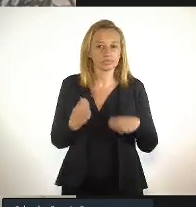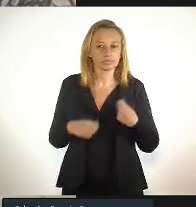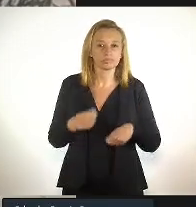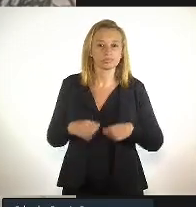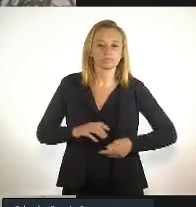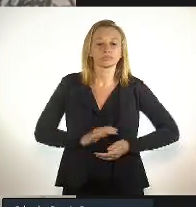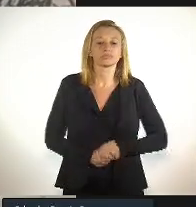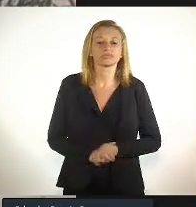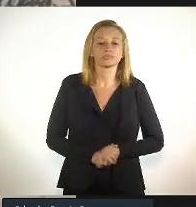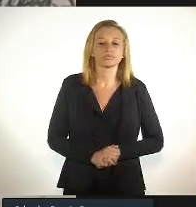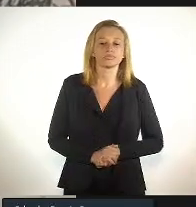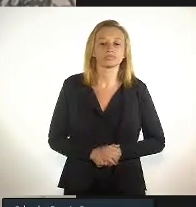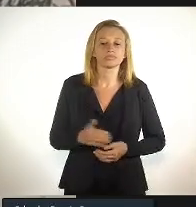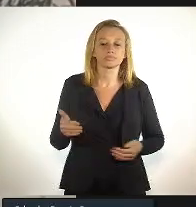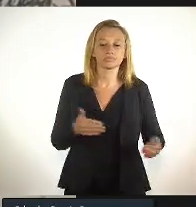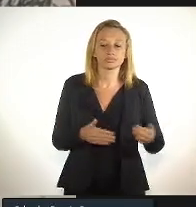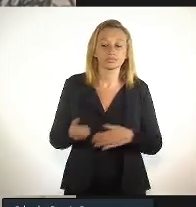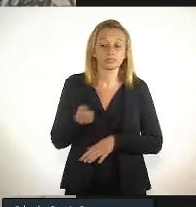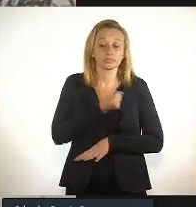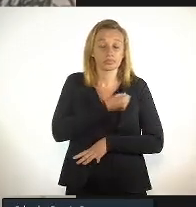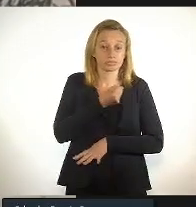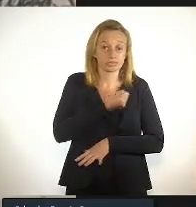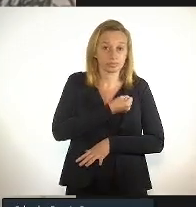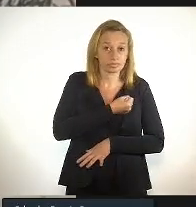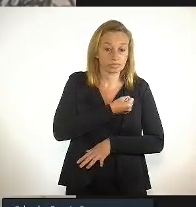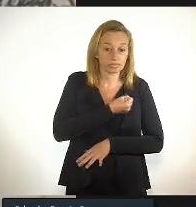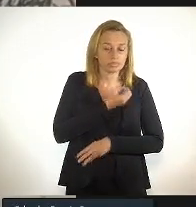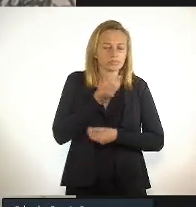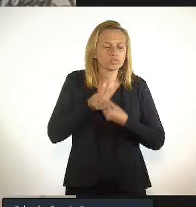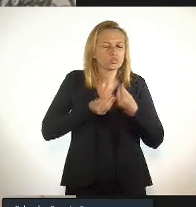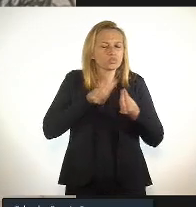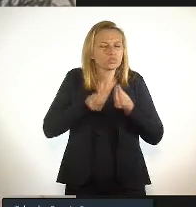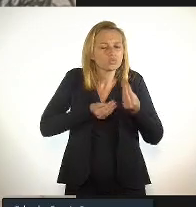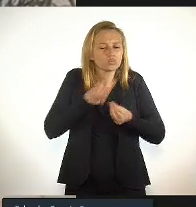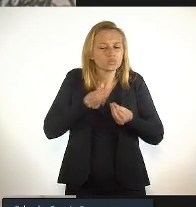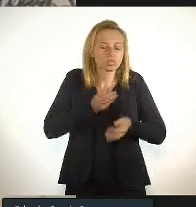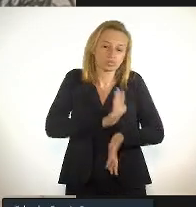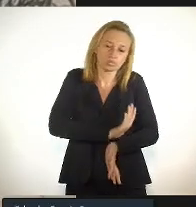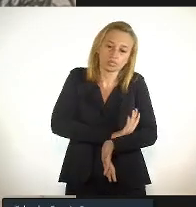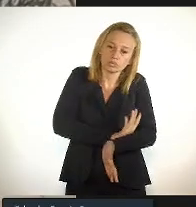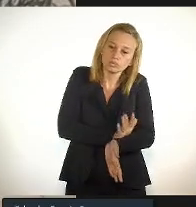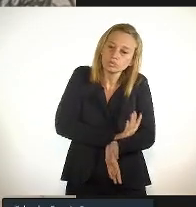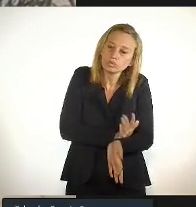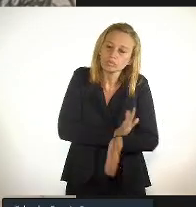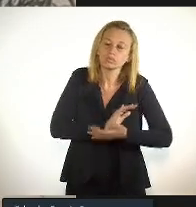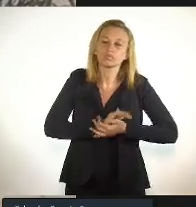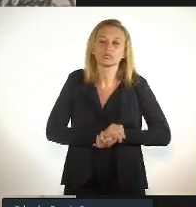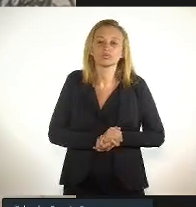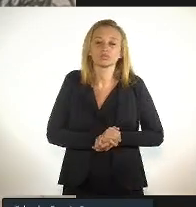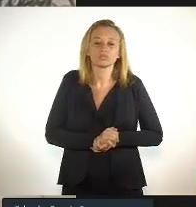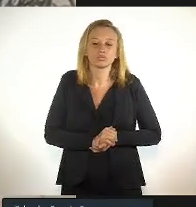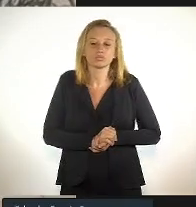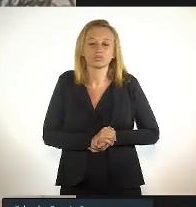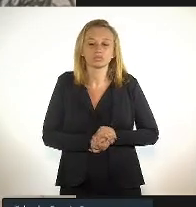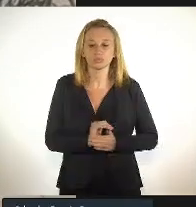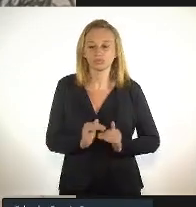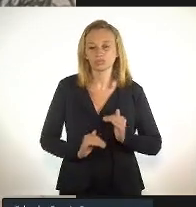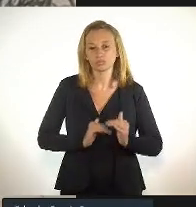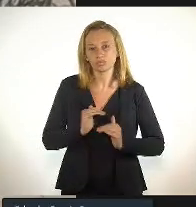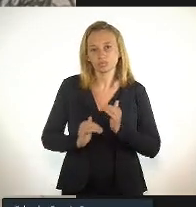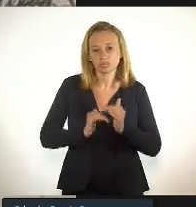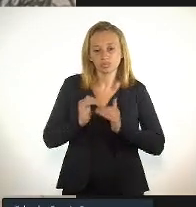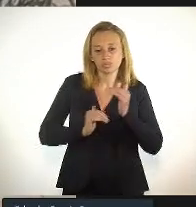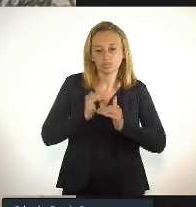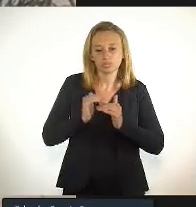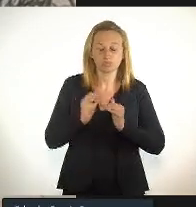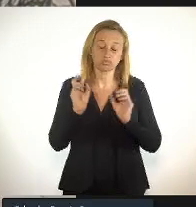precisamos acessar os dados de como esse racismo ele se processa